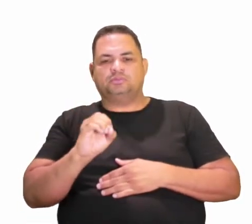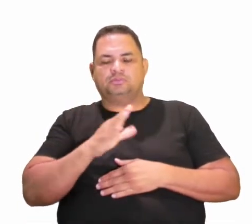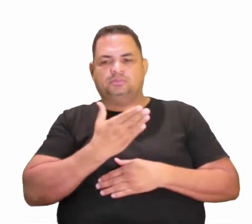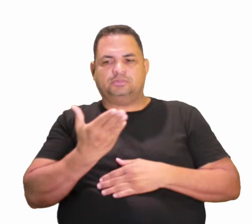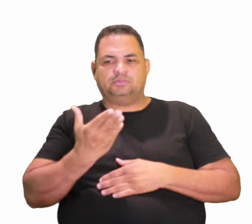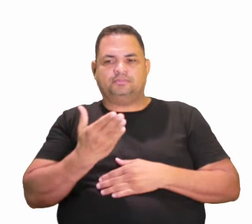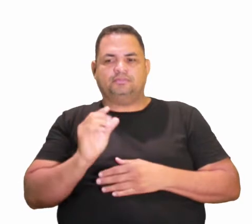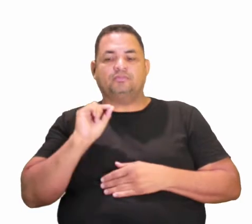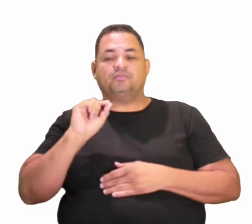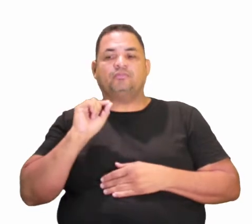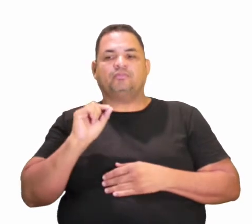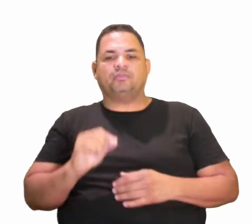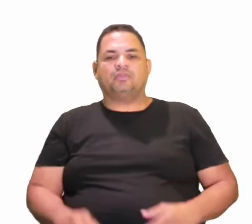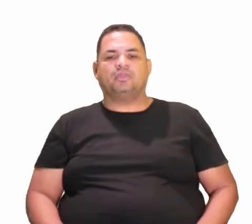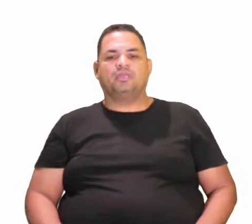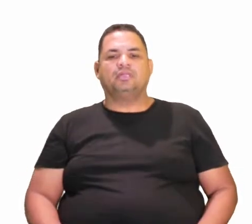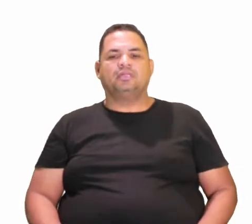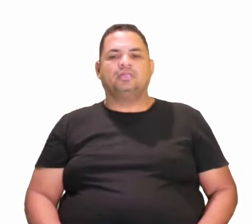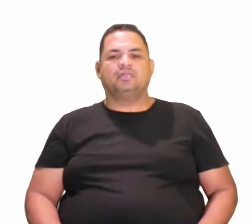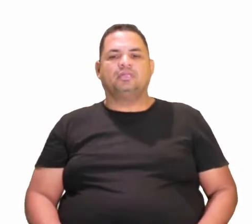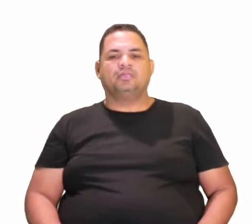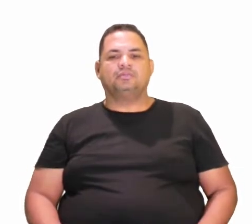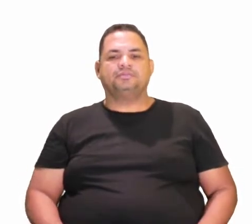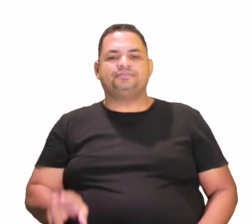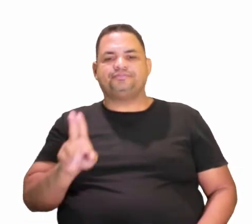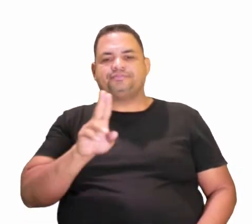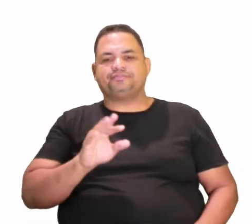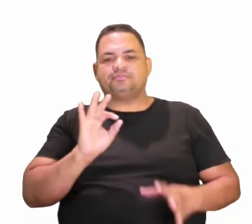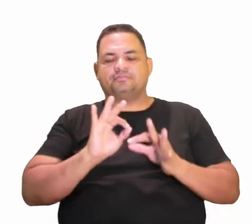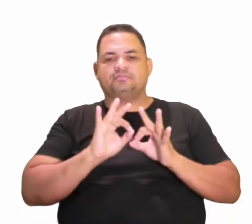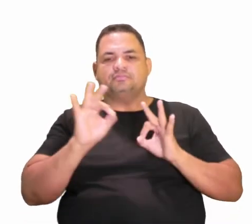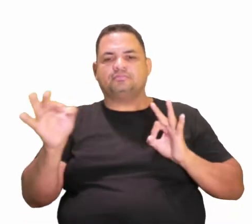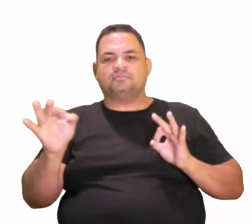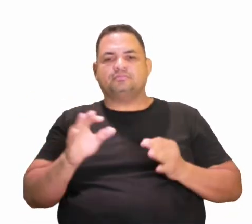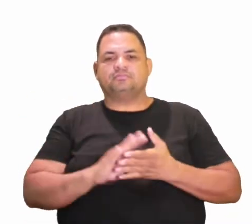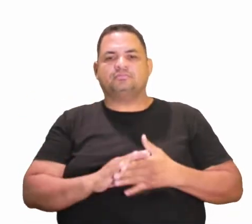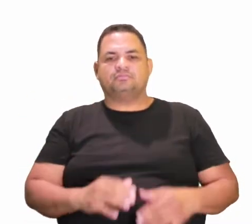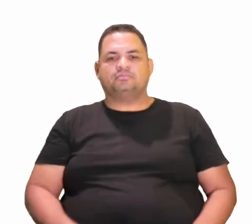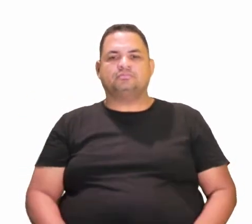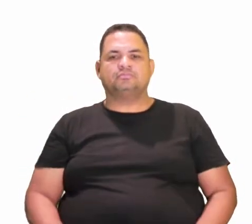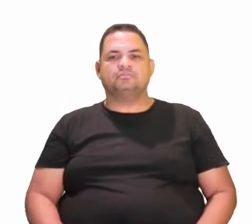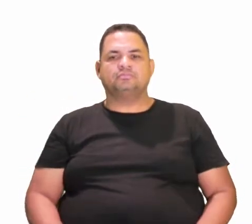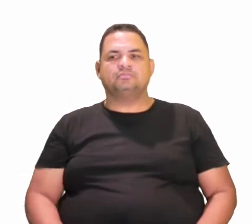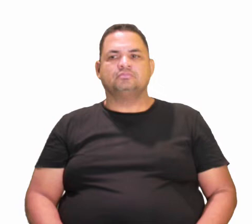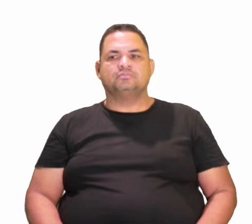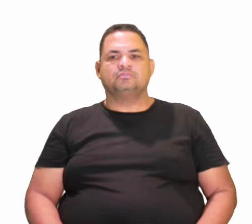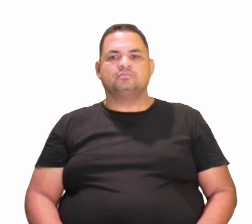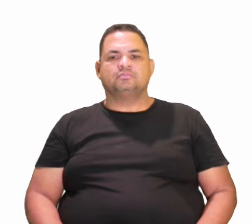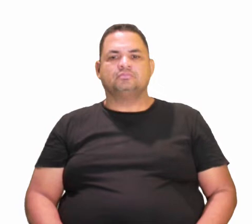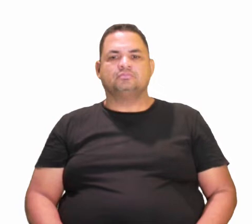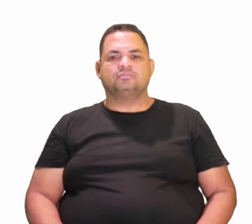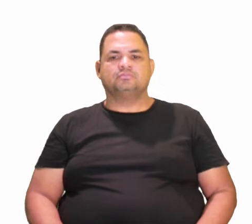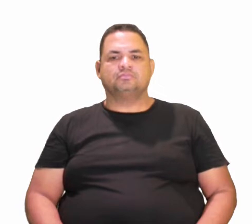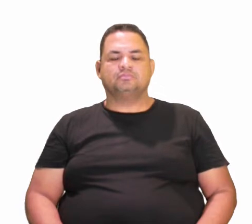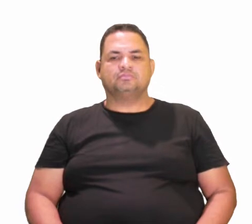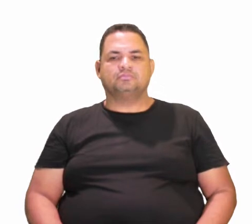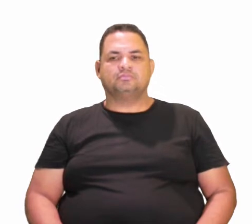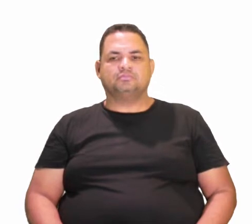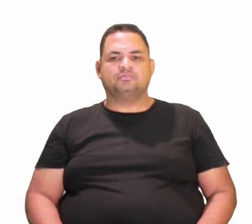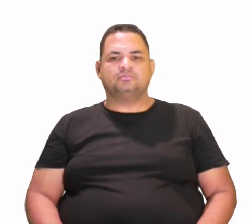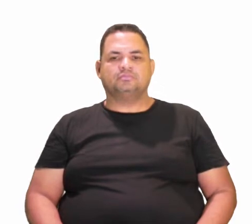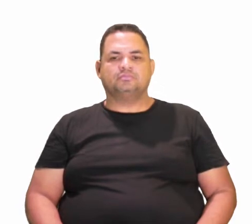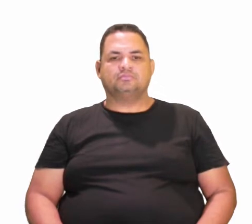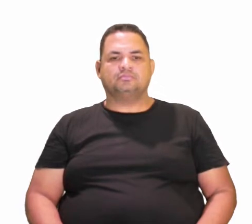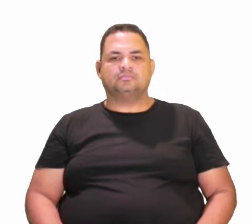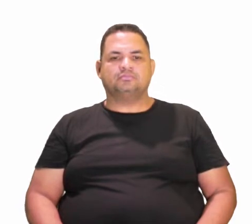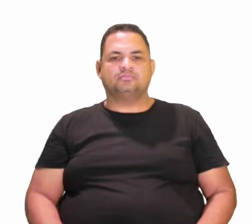Those, que ele é o quê? É usado para coisas tão longes no plural. Longe no plural,